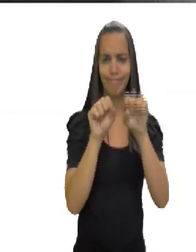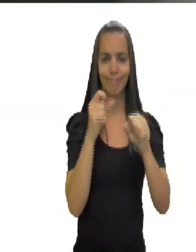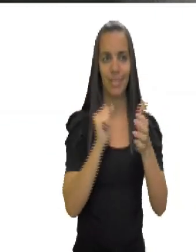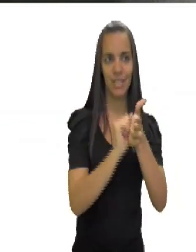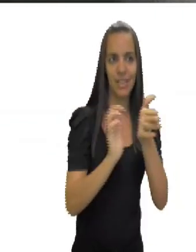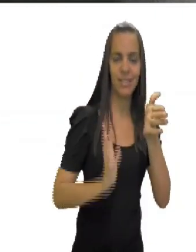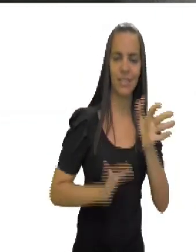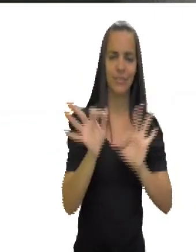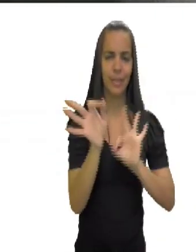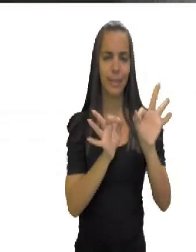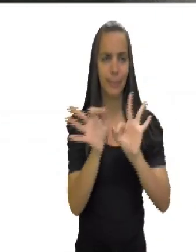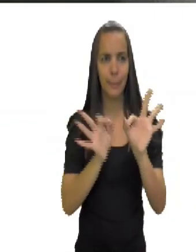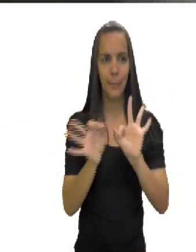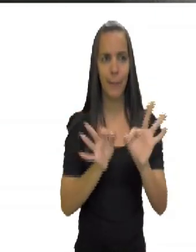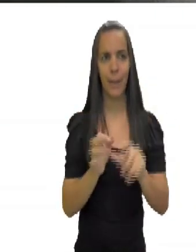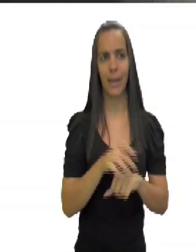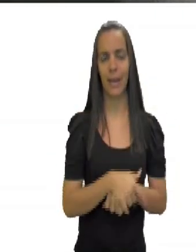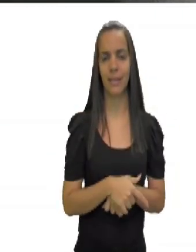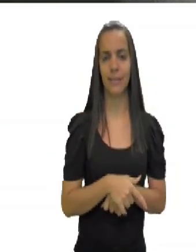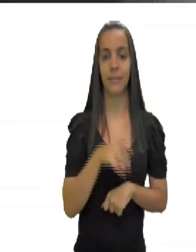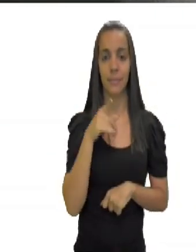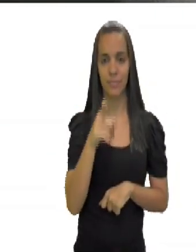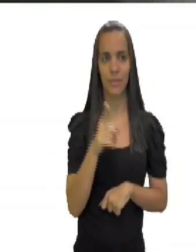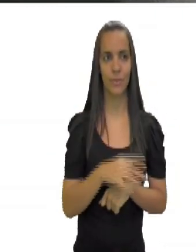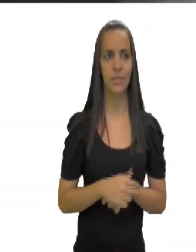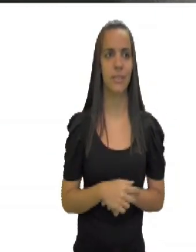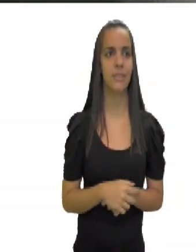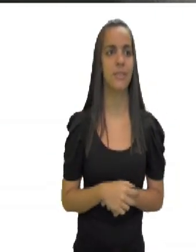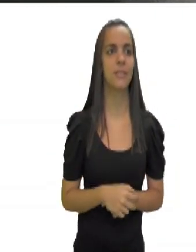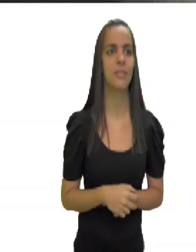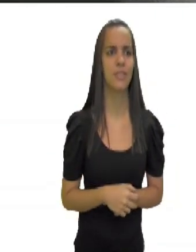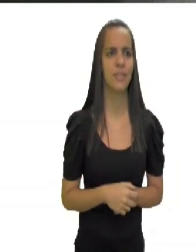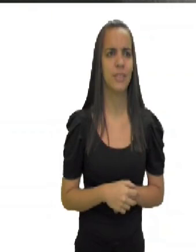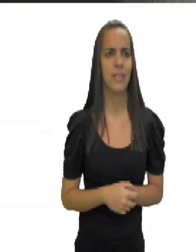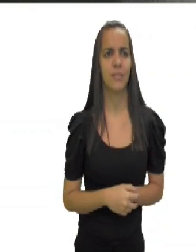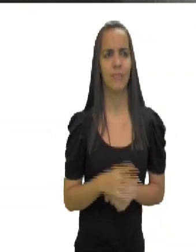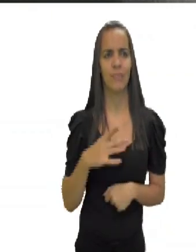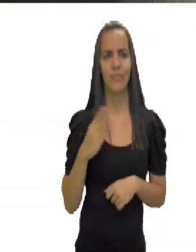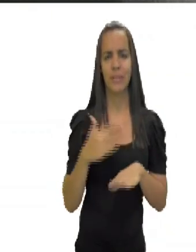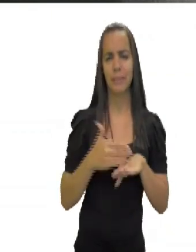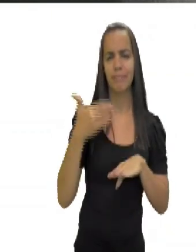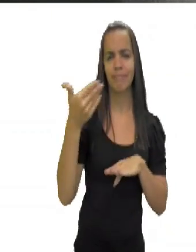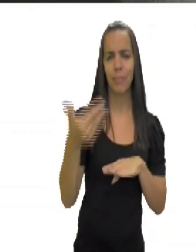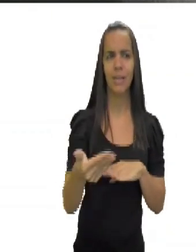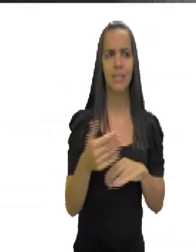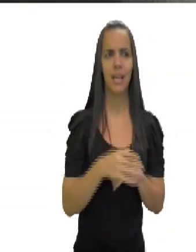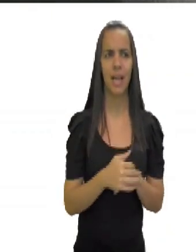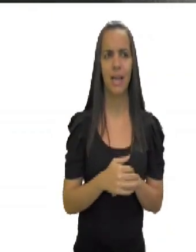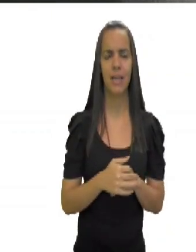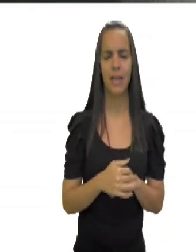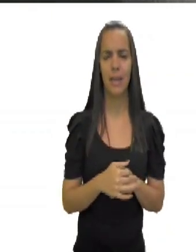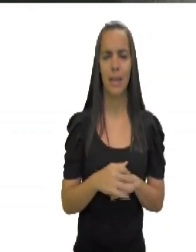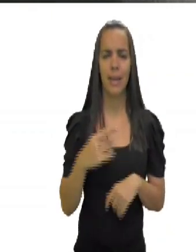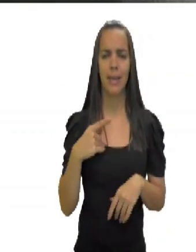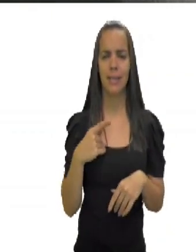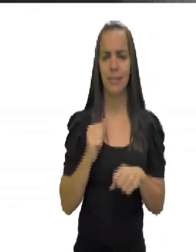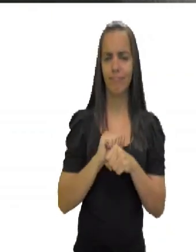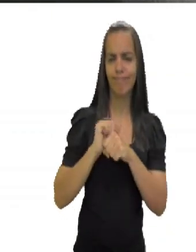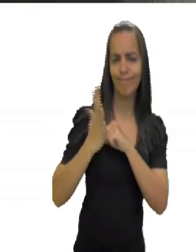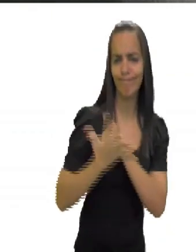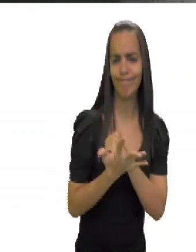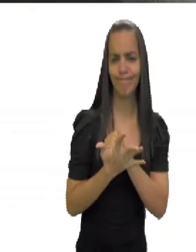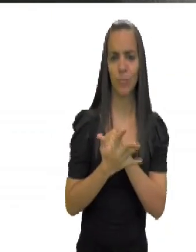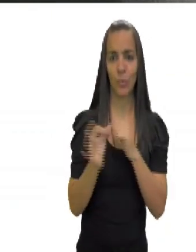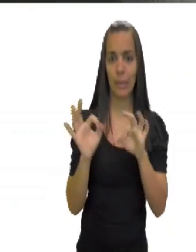o seu conhecimento, entrar em contato com seus professores, né, até passarmos essa fase dessa pandemia.